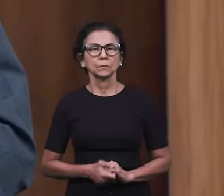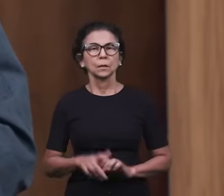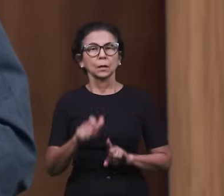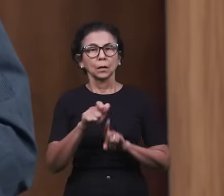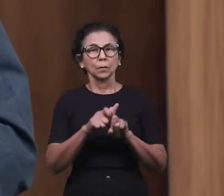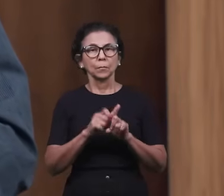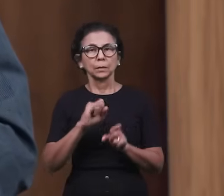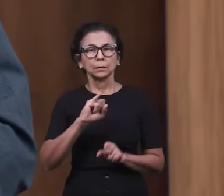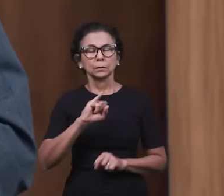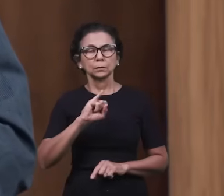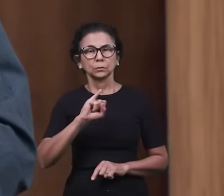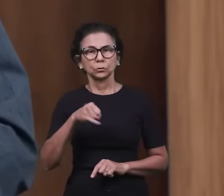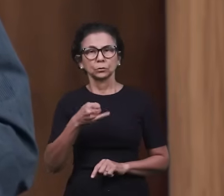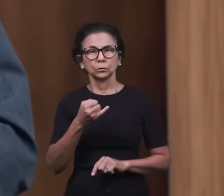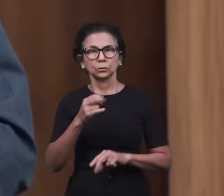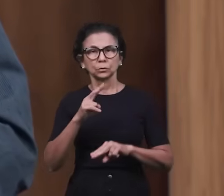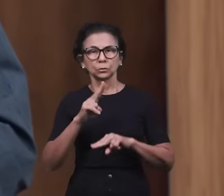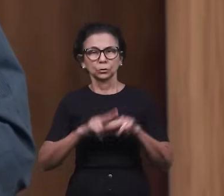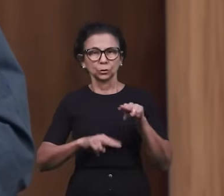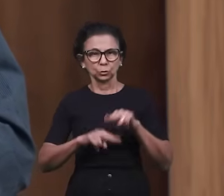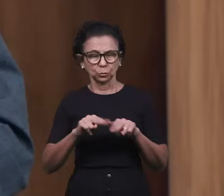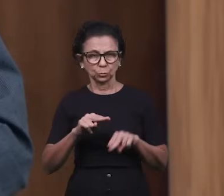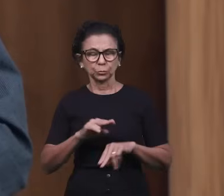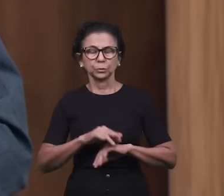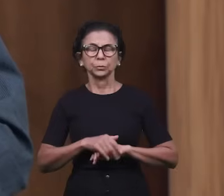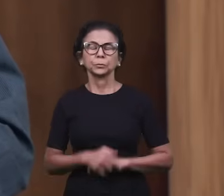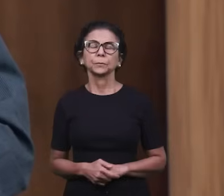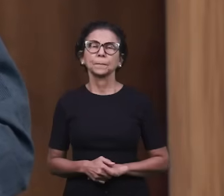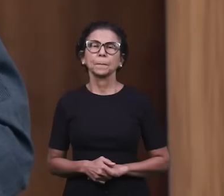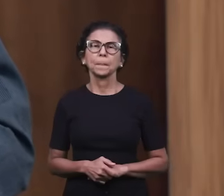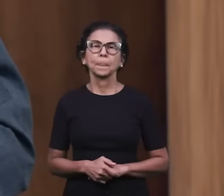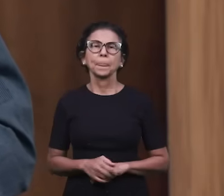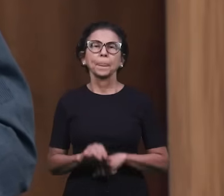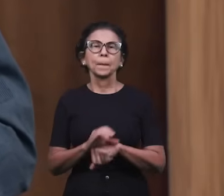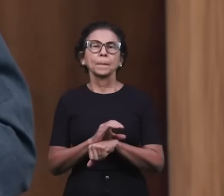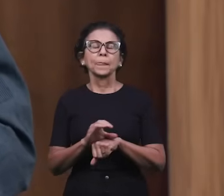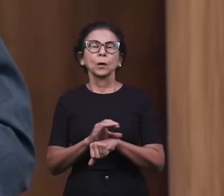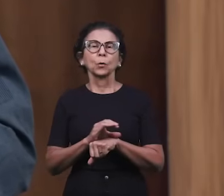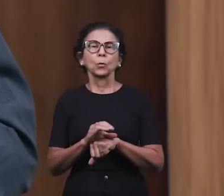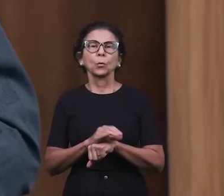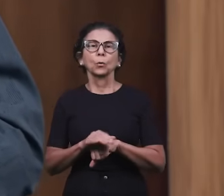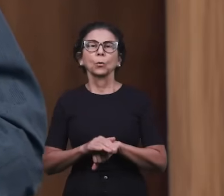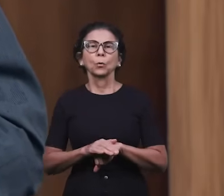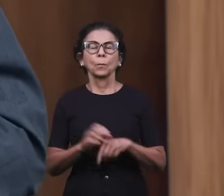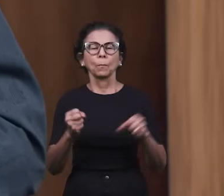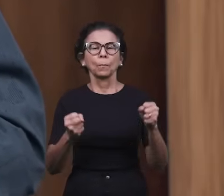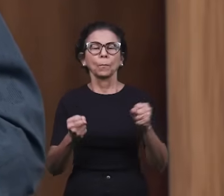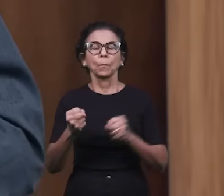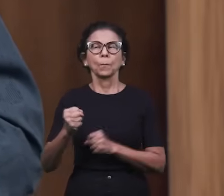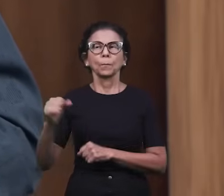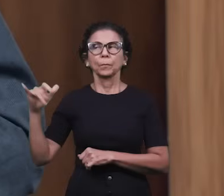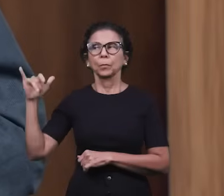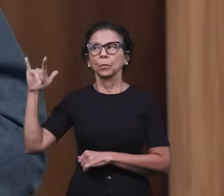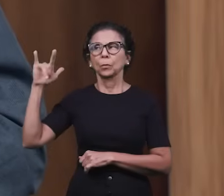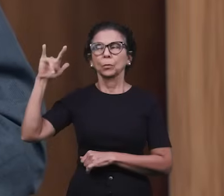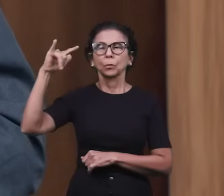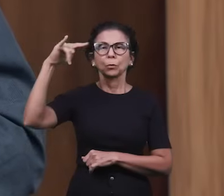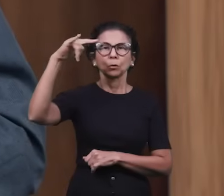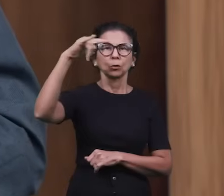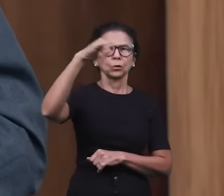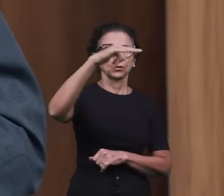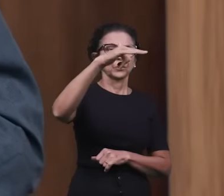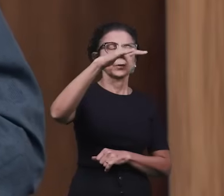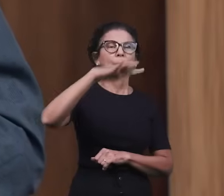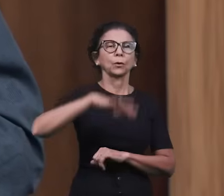te pedir para falar conosco sobre as operárias, os zangões, qual a função deles,